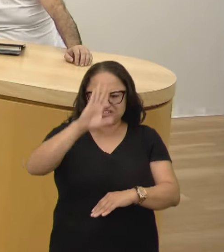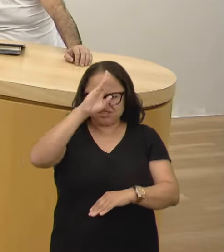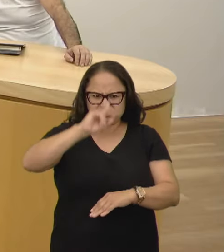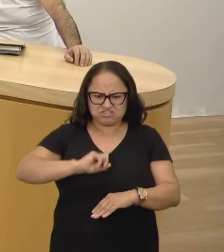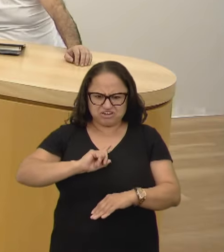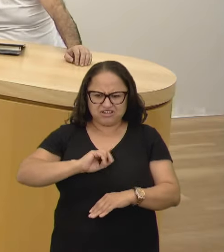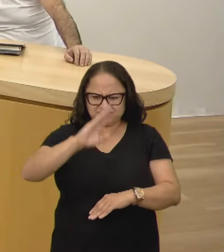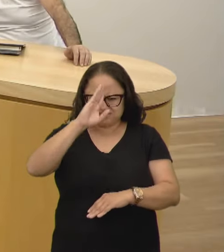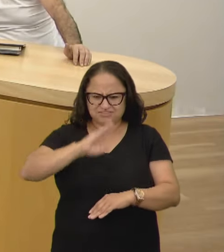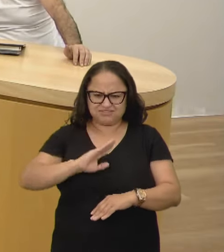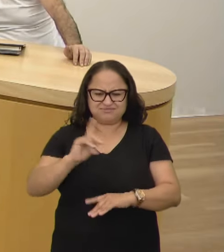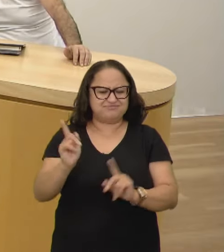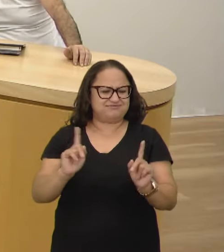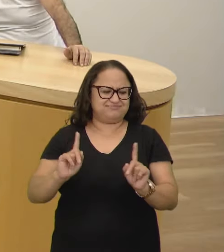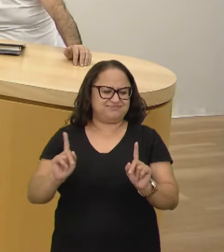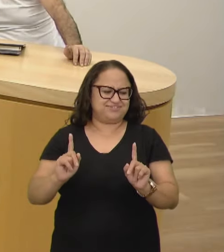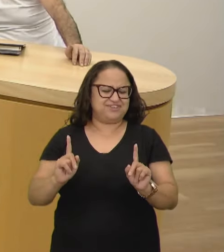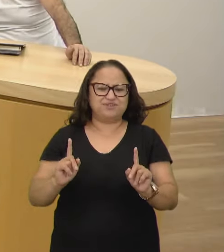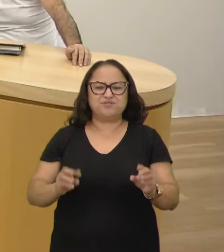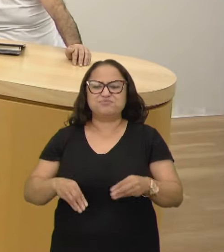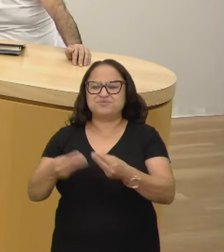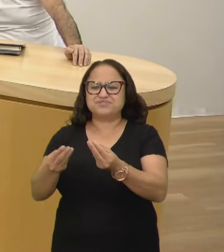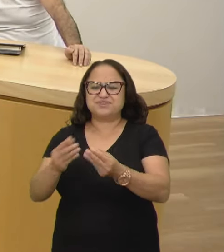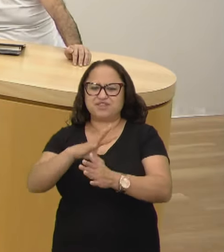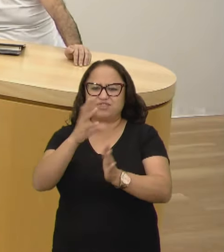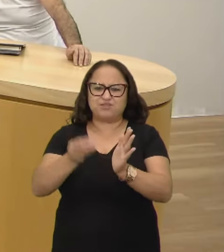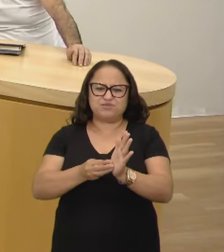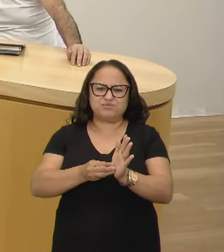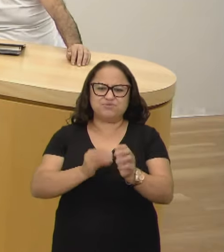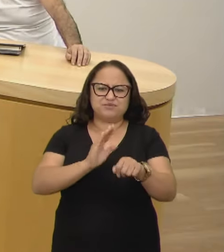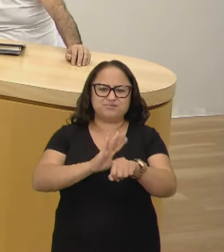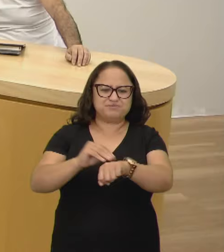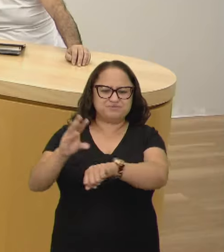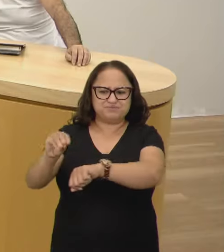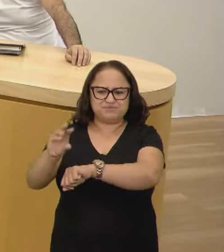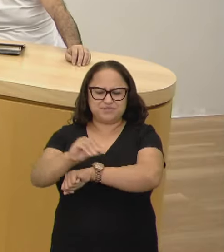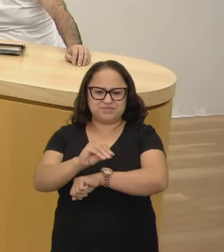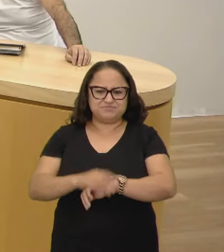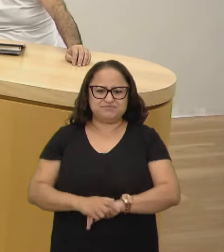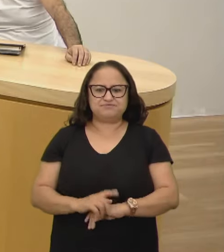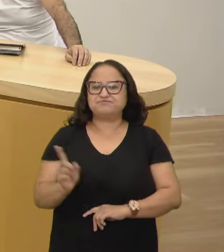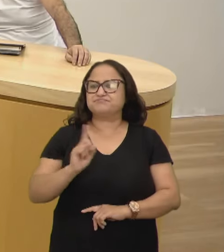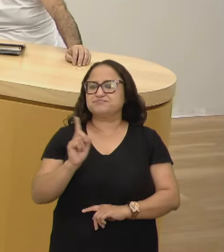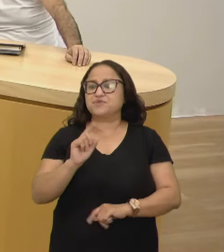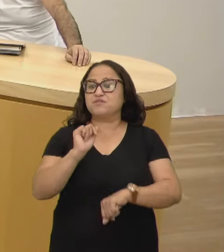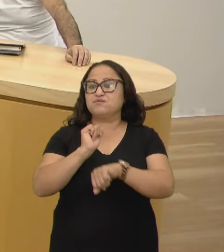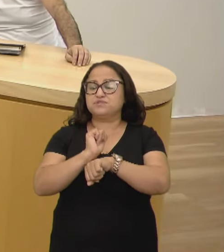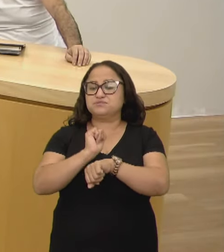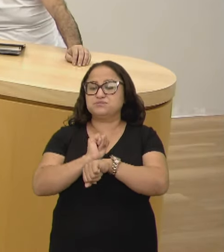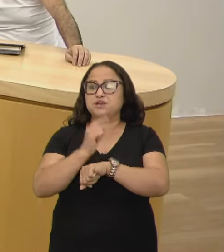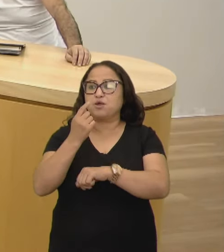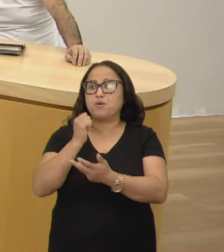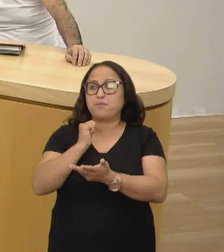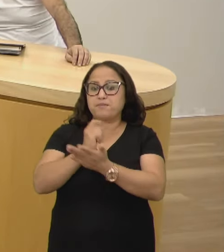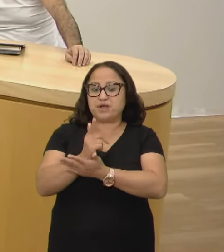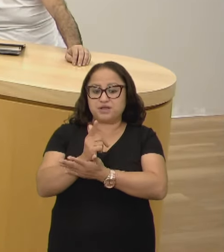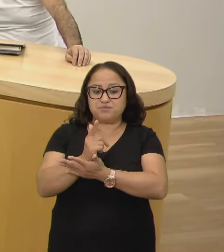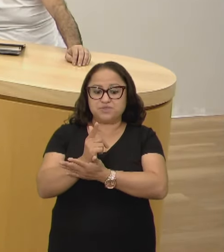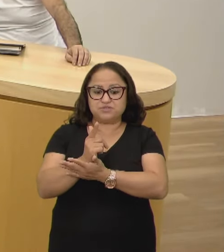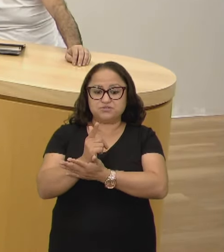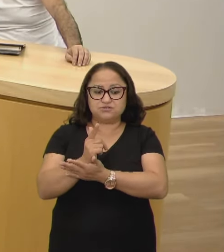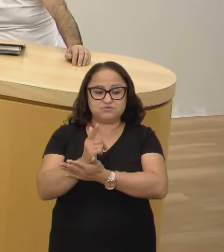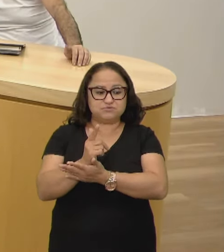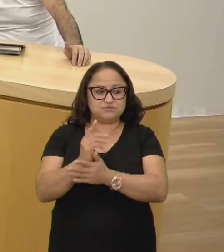Alcides, muito obrigado aqui, ó, maçã, né? Para todo mundo pegar, né? Obrigado, viu? Não, ele vai esperar um pagamento. Então,